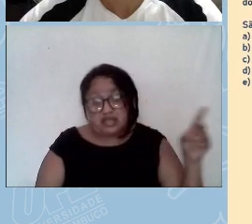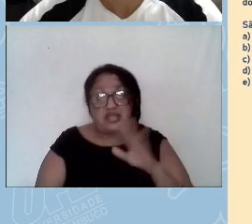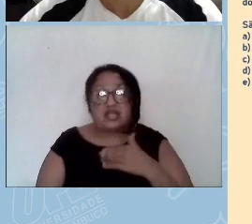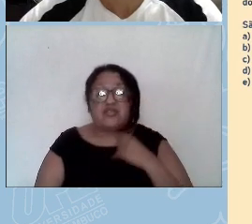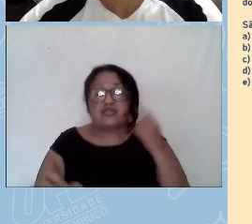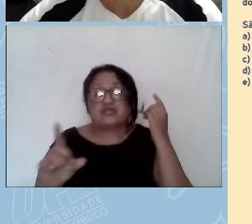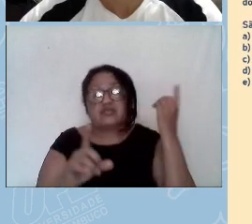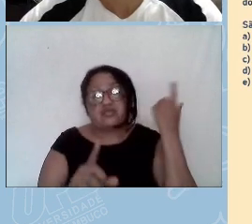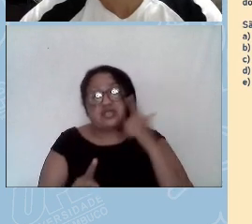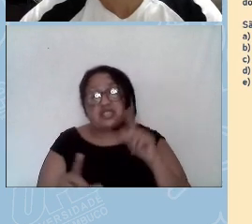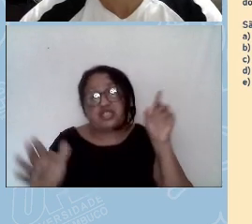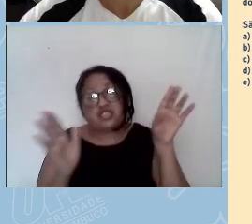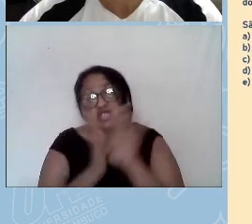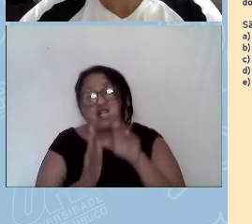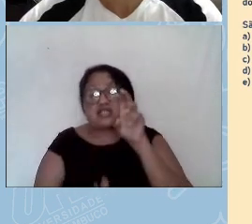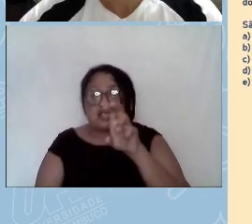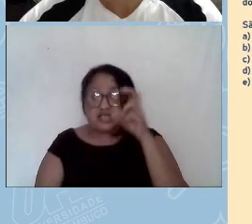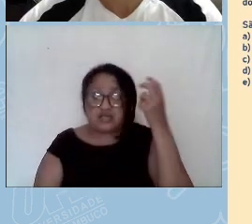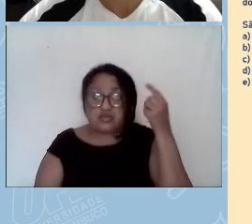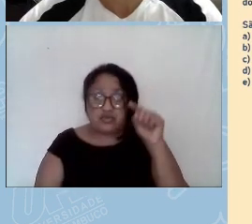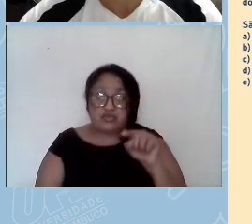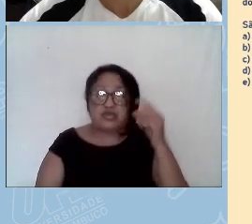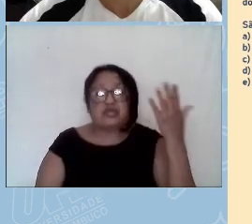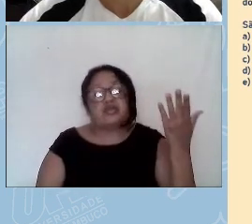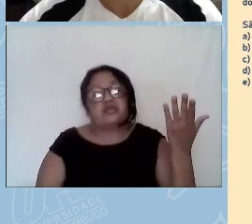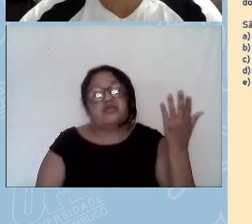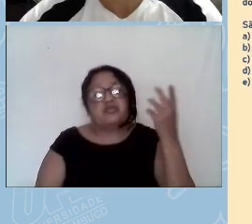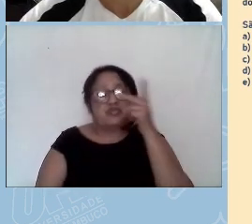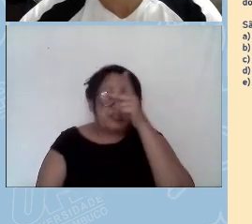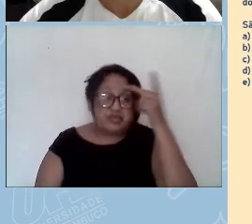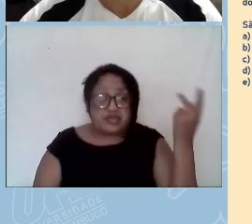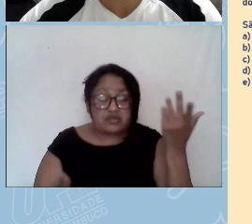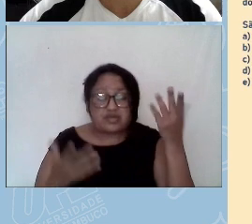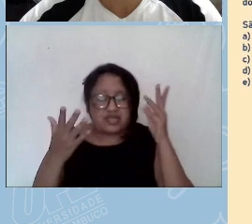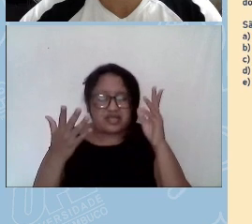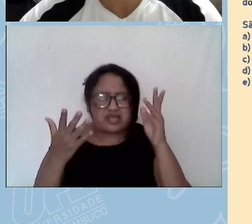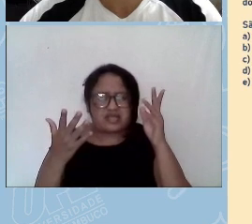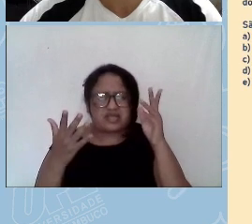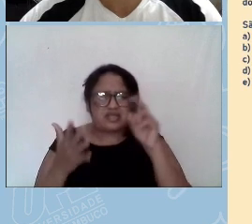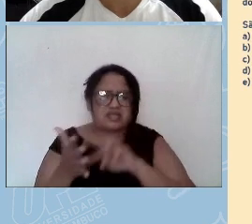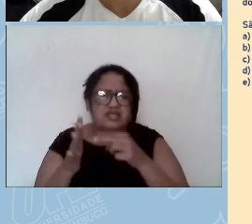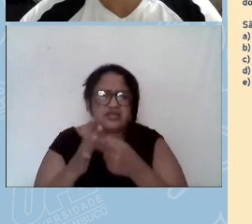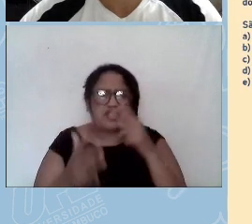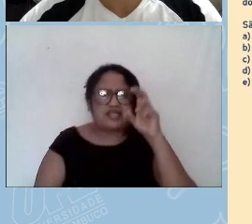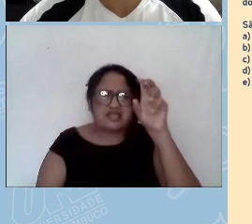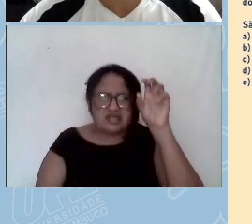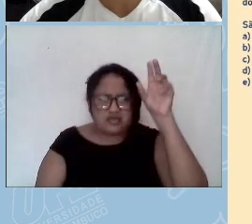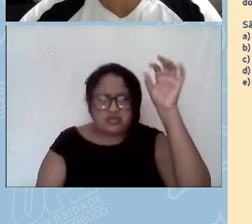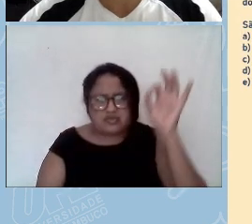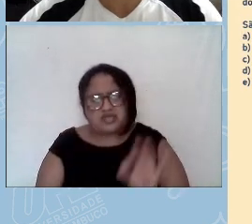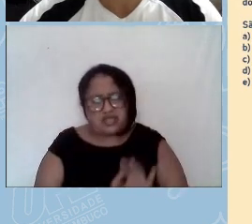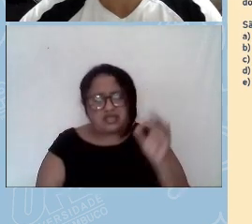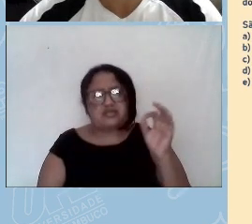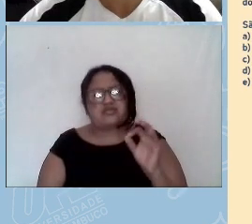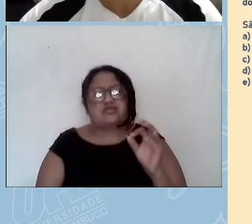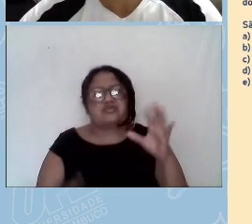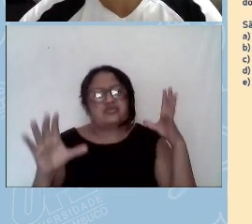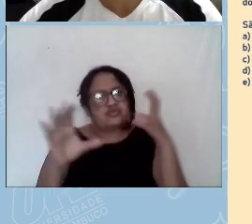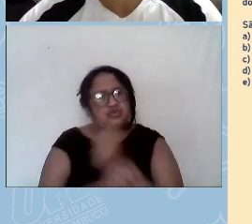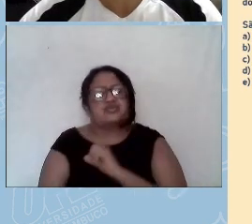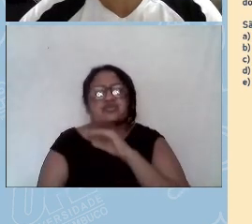fato 5.000 pessoas então 5.000 pessoas correspondem a 5% do total da população